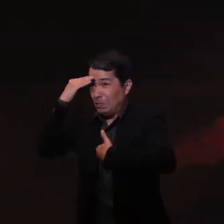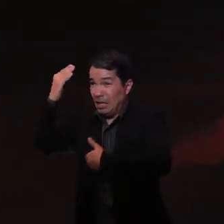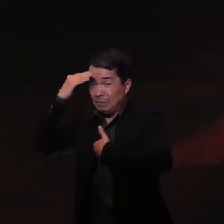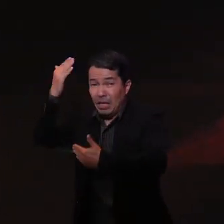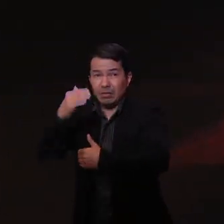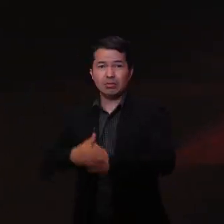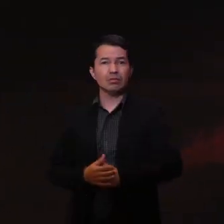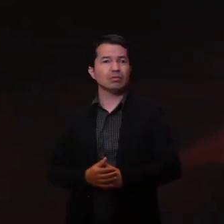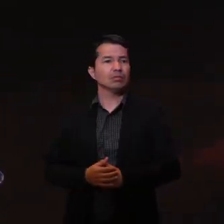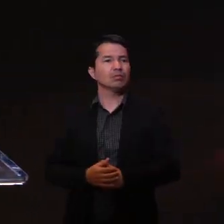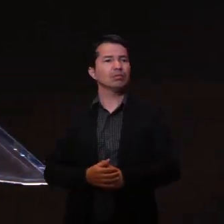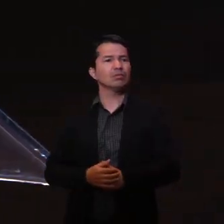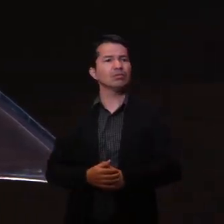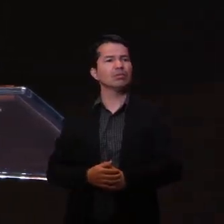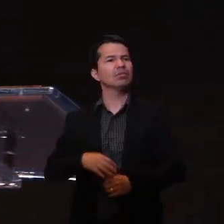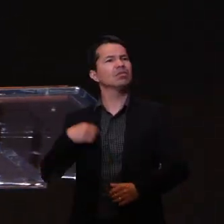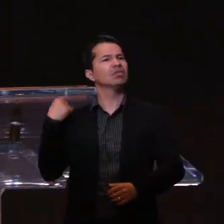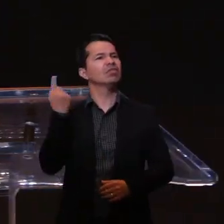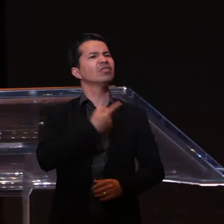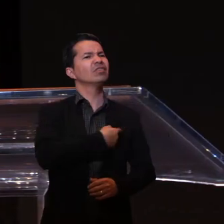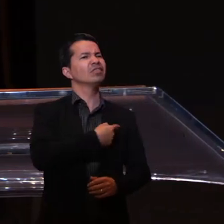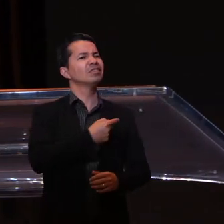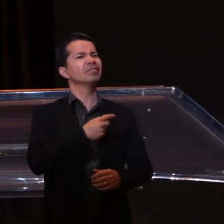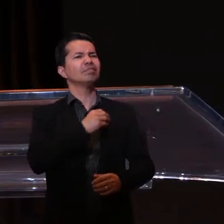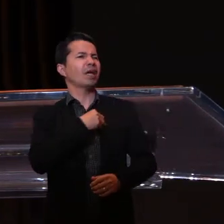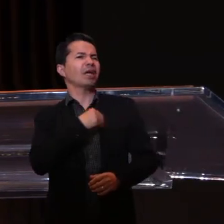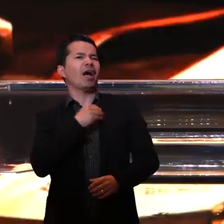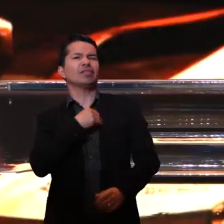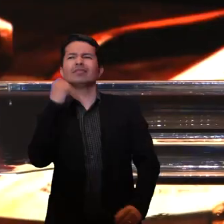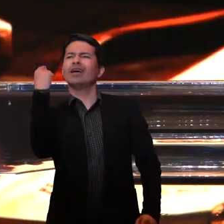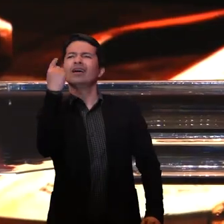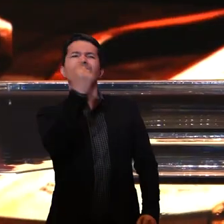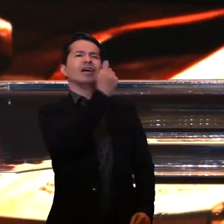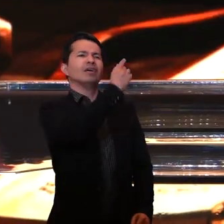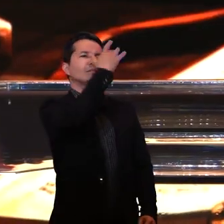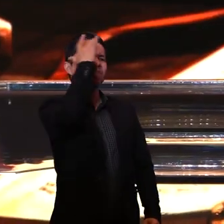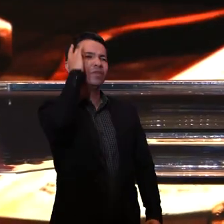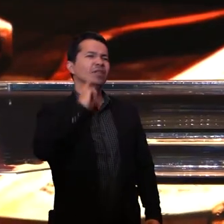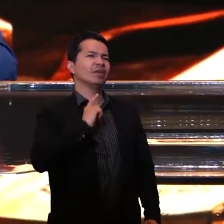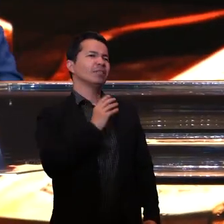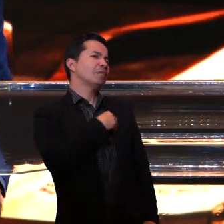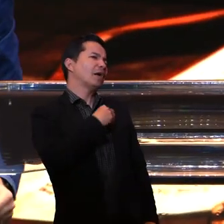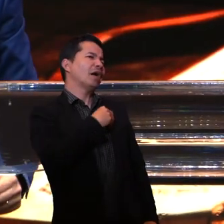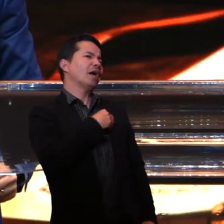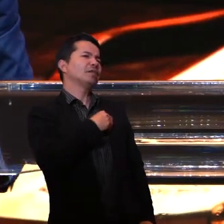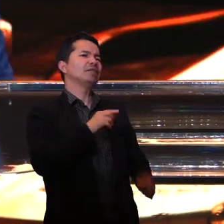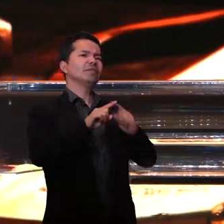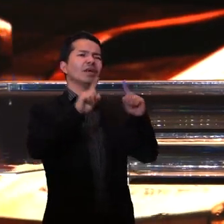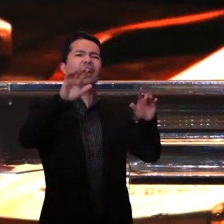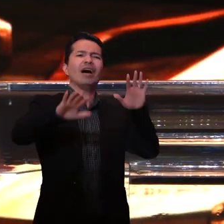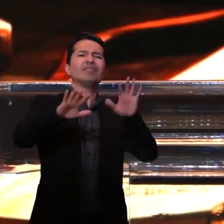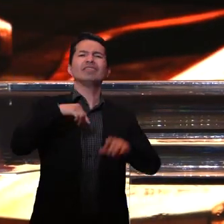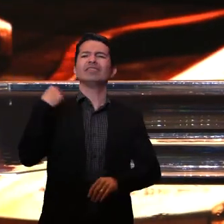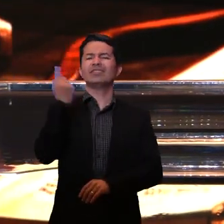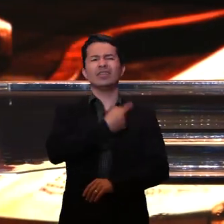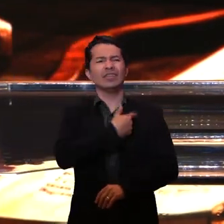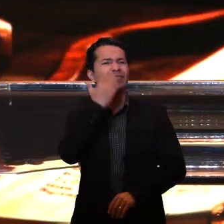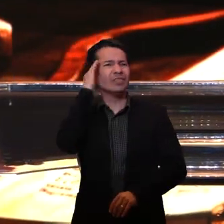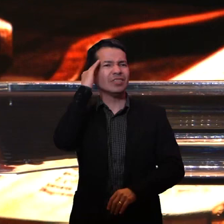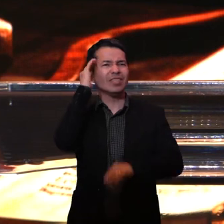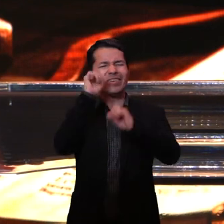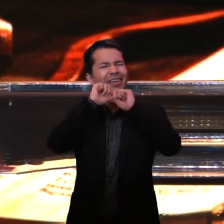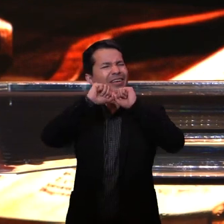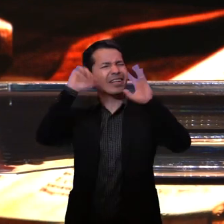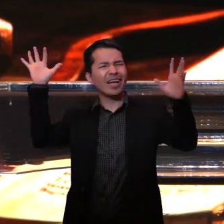obras pode nos trazer a graça da salvação. Mas isso não é uma realidade. E aquele homem que